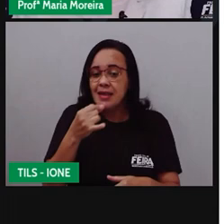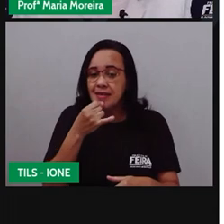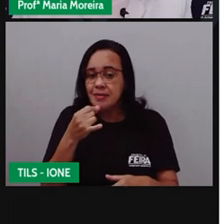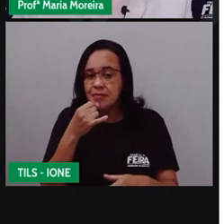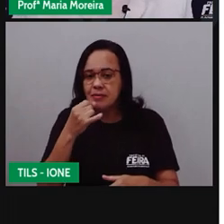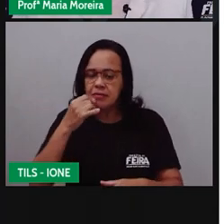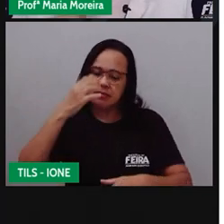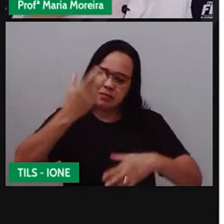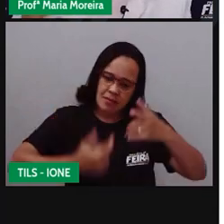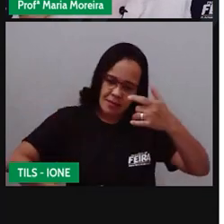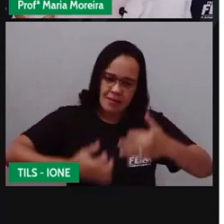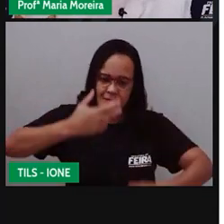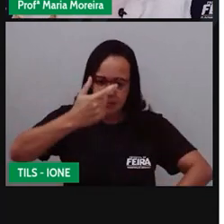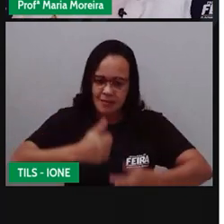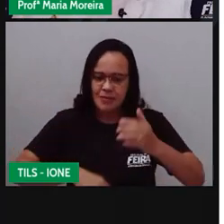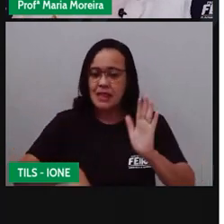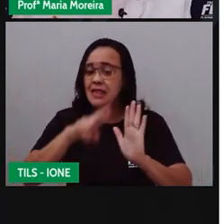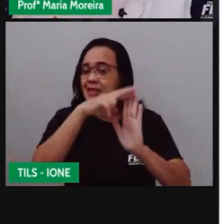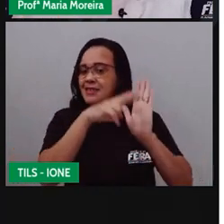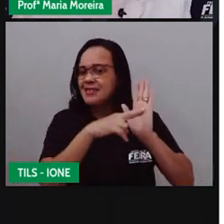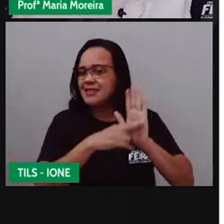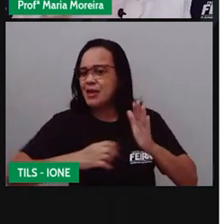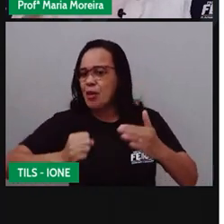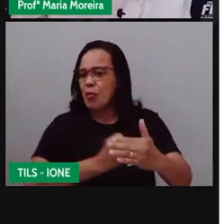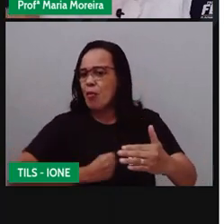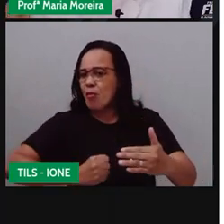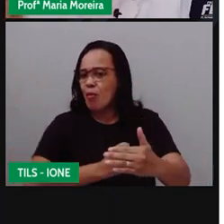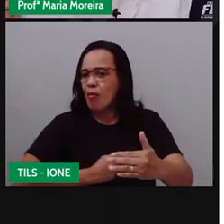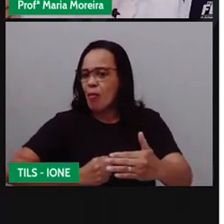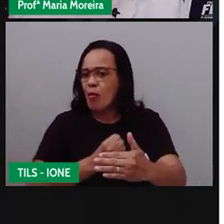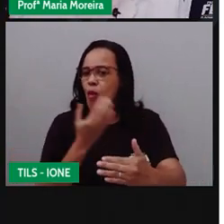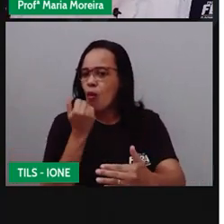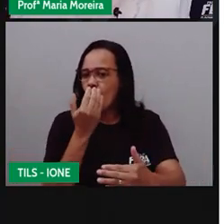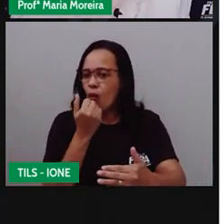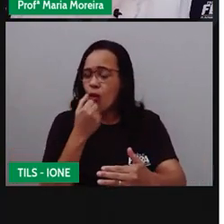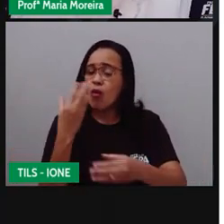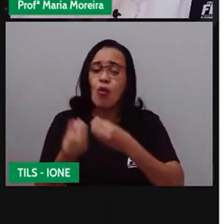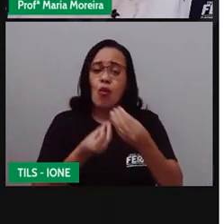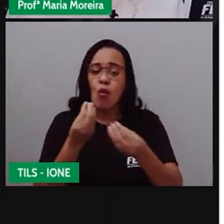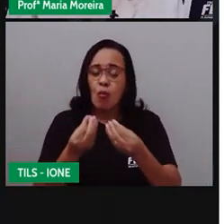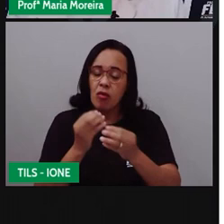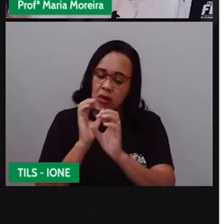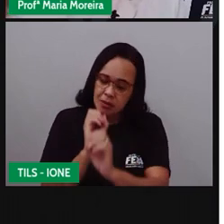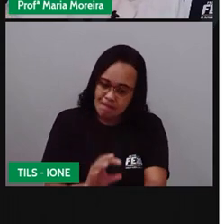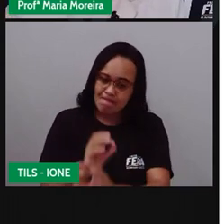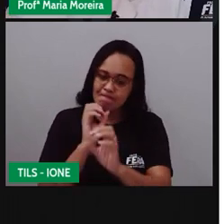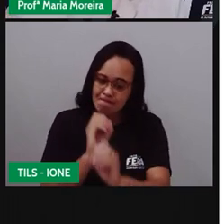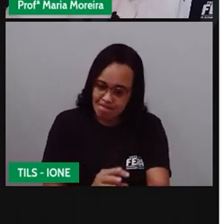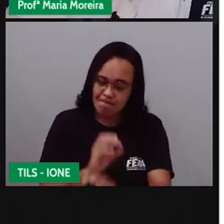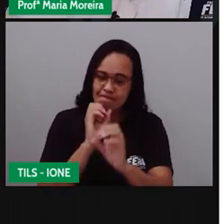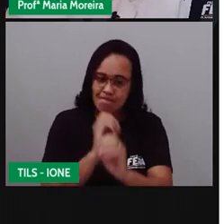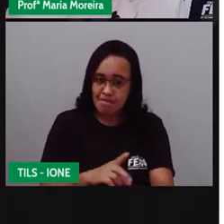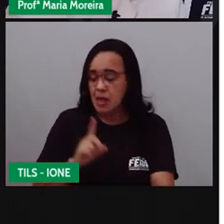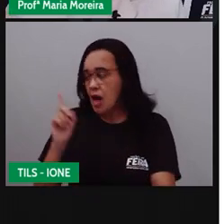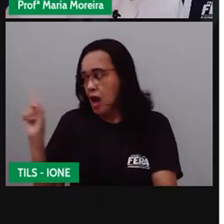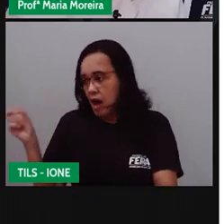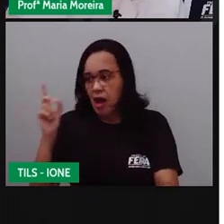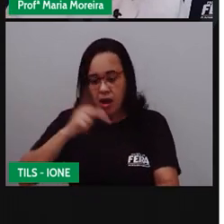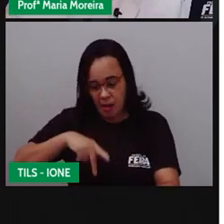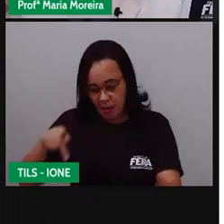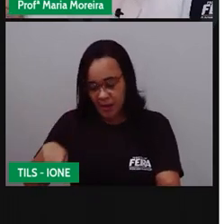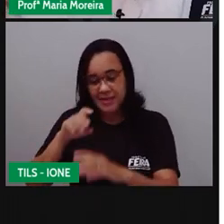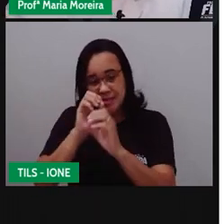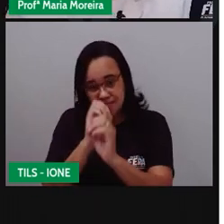aqui a receita do bolo, por exemplo. Eu não posso começar a ensinar a fazer um bolo, que a gente fez lá na aula do dia